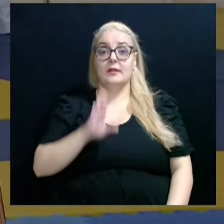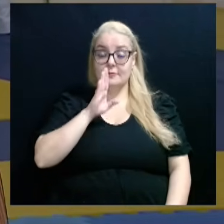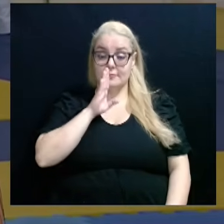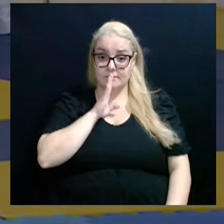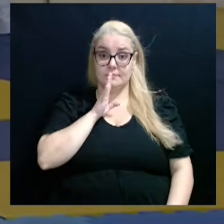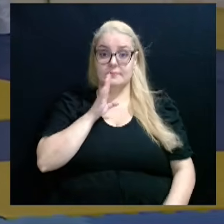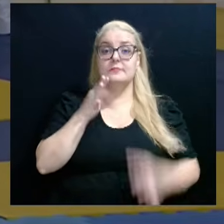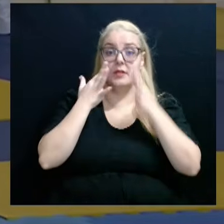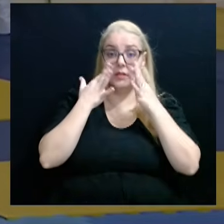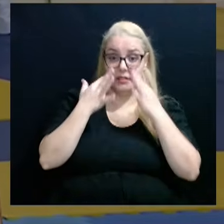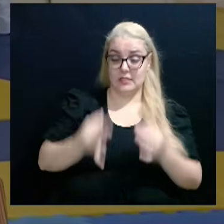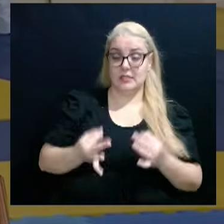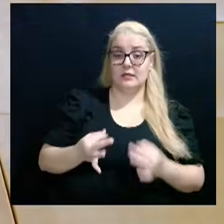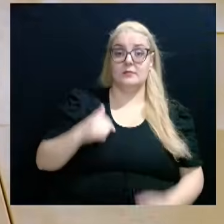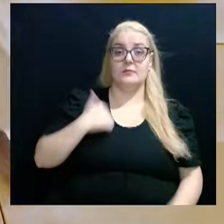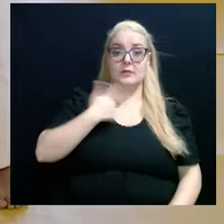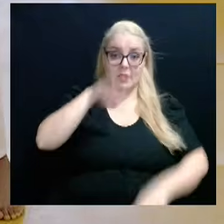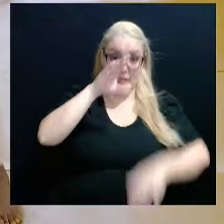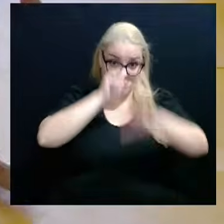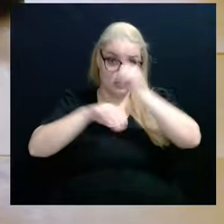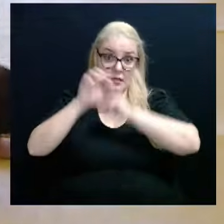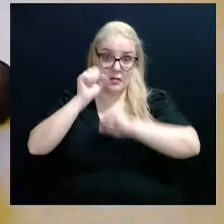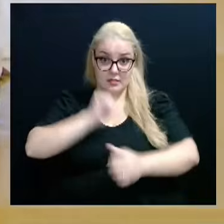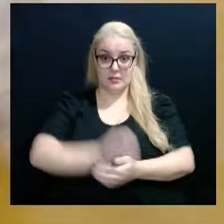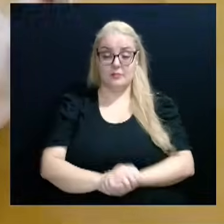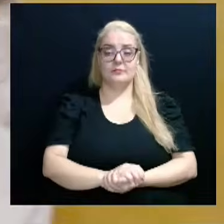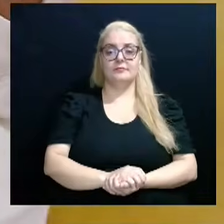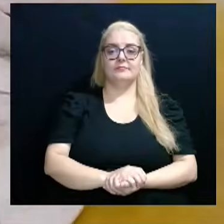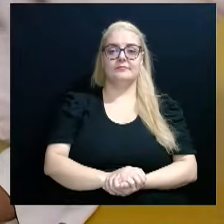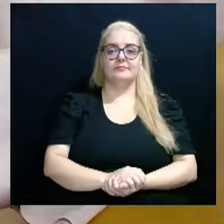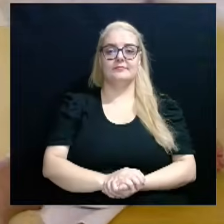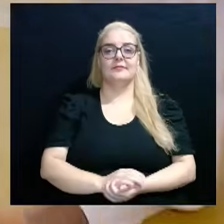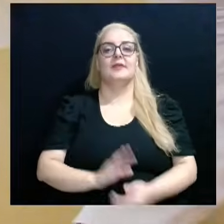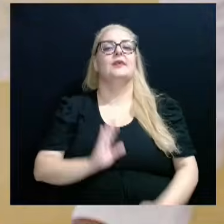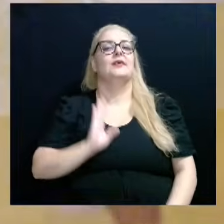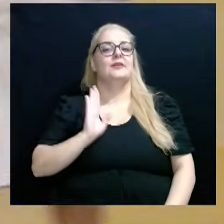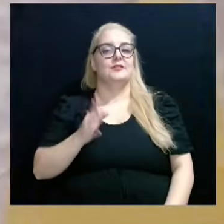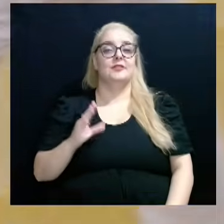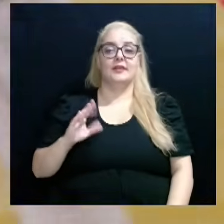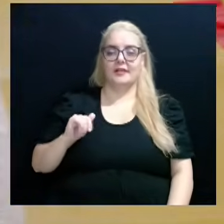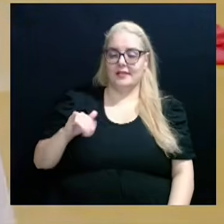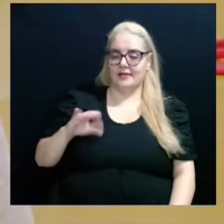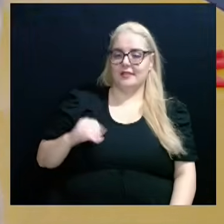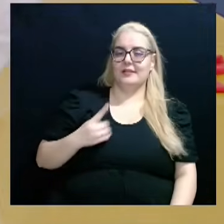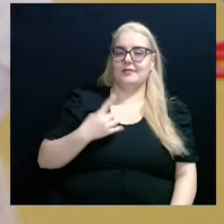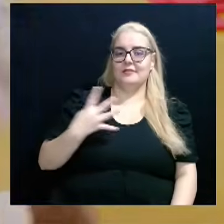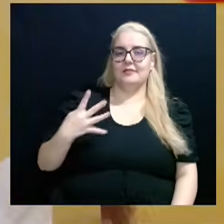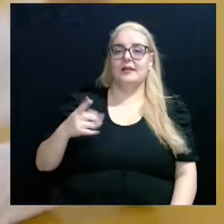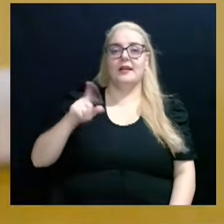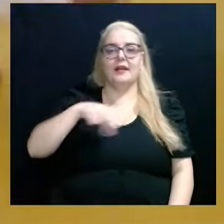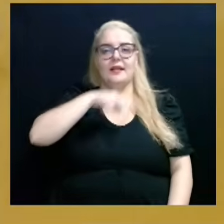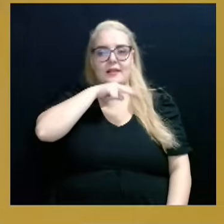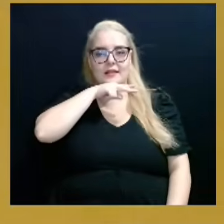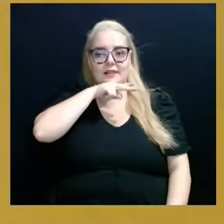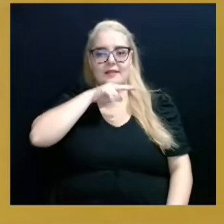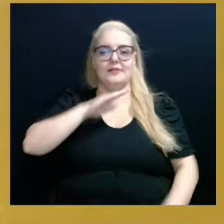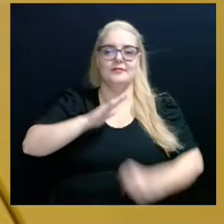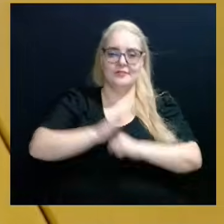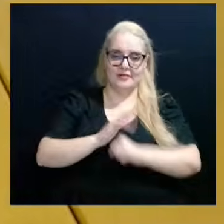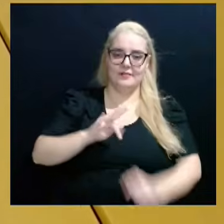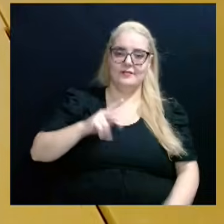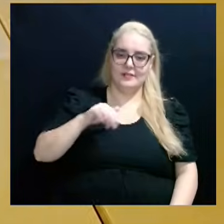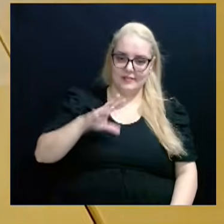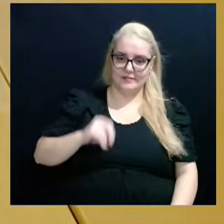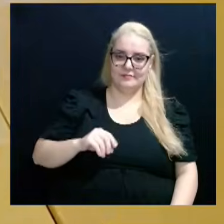pra gente aprender. Já Caio, de 14 anos, é neto do sensei Francisco e sonha em se tornar faixa